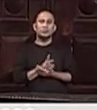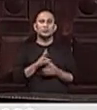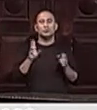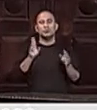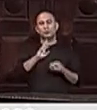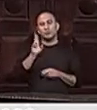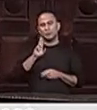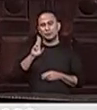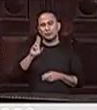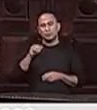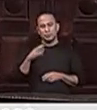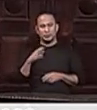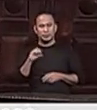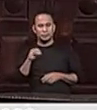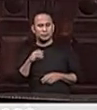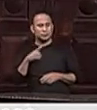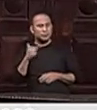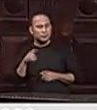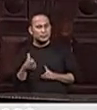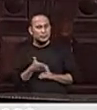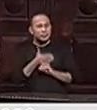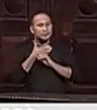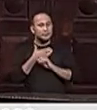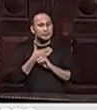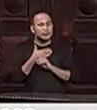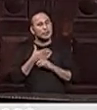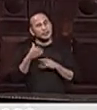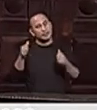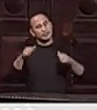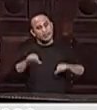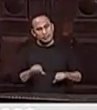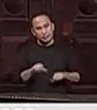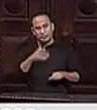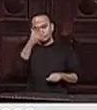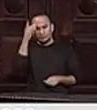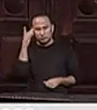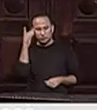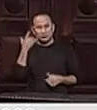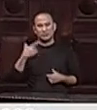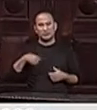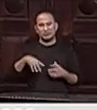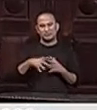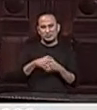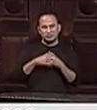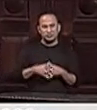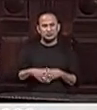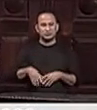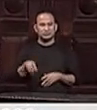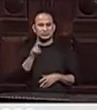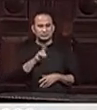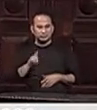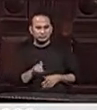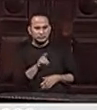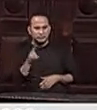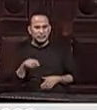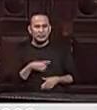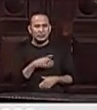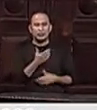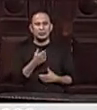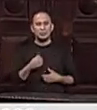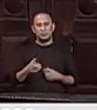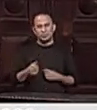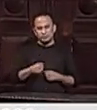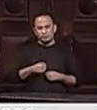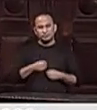está desprotegido, totalmente desprotegido e, sendo pior, vandalizado e depredado. Cabe ao Poder Público Municipal uma ação